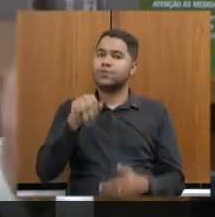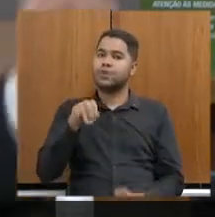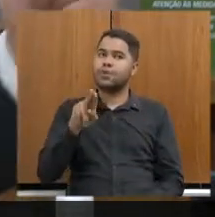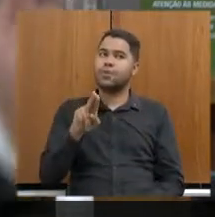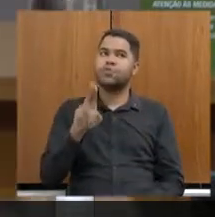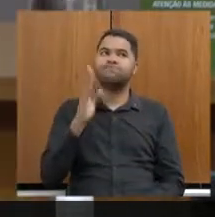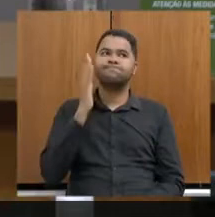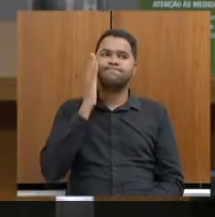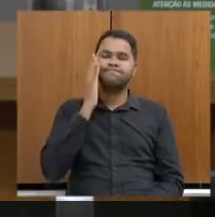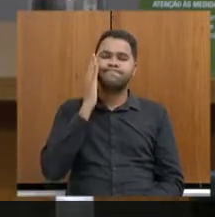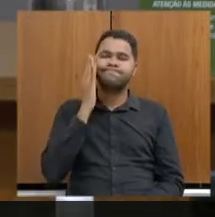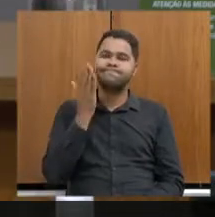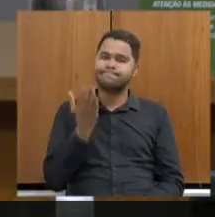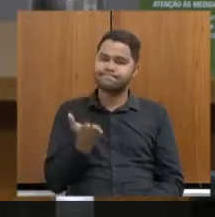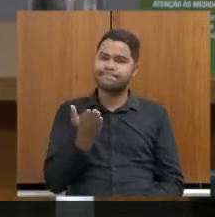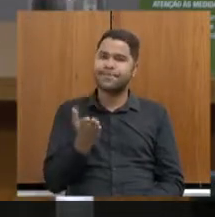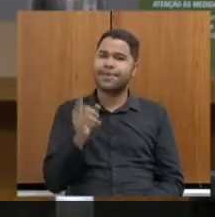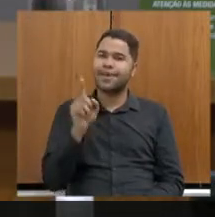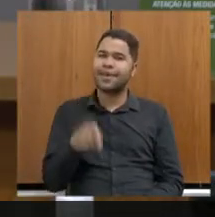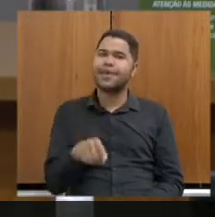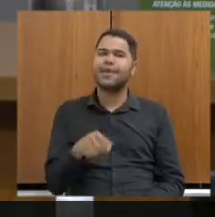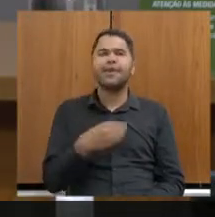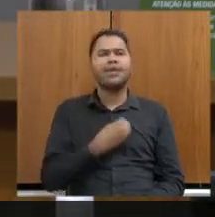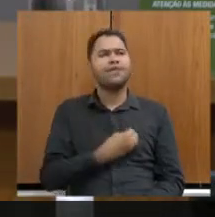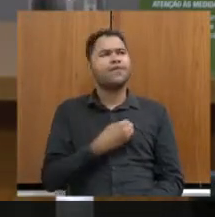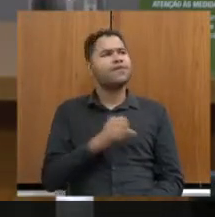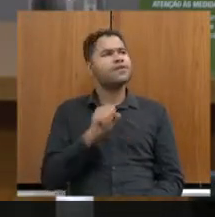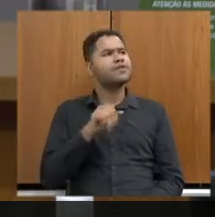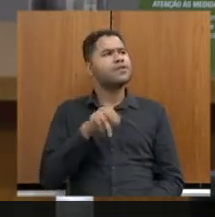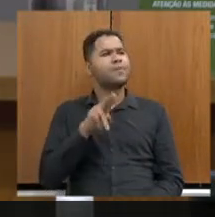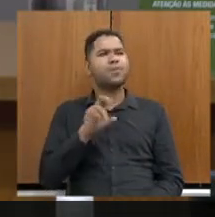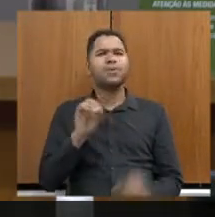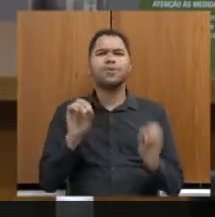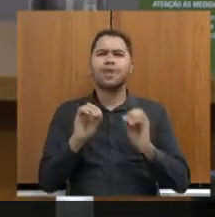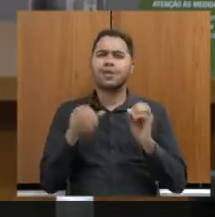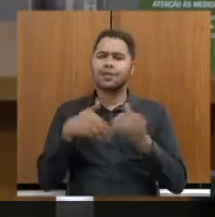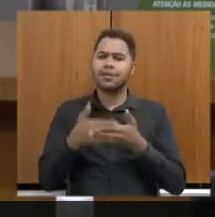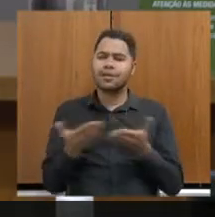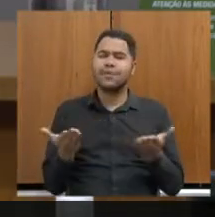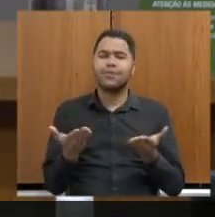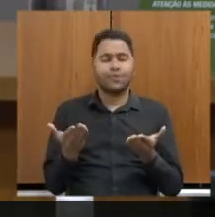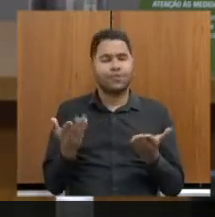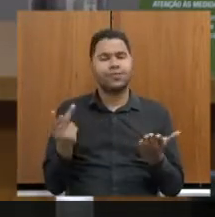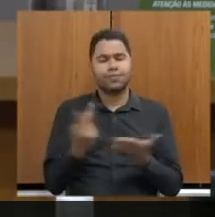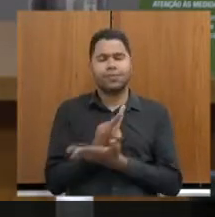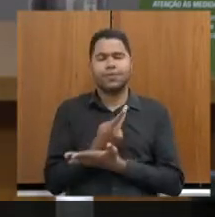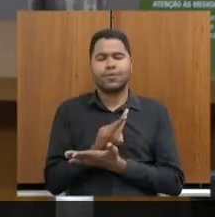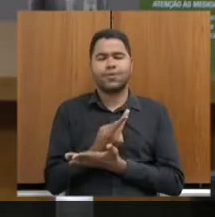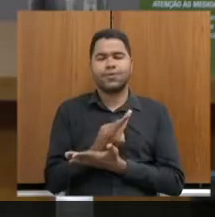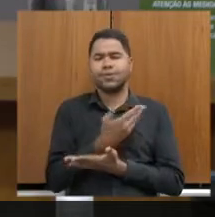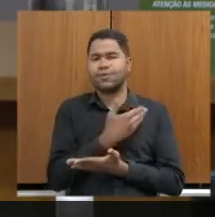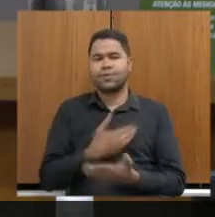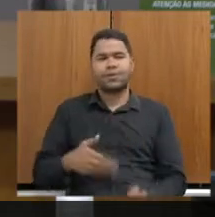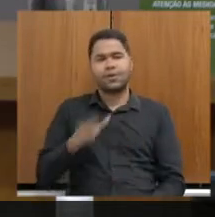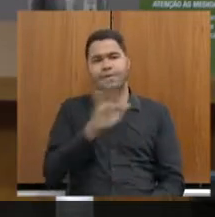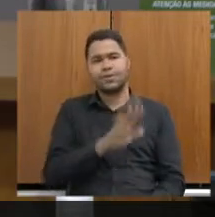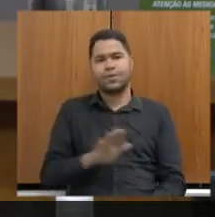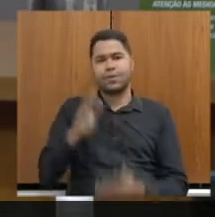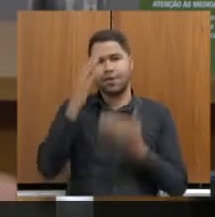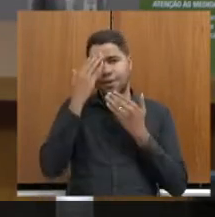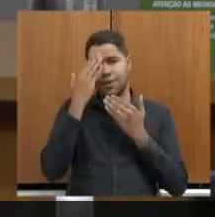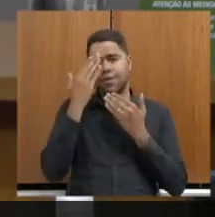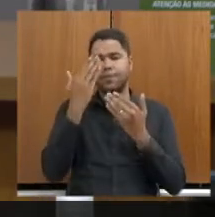o quanto que o Samuel é aquele negócio como é que eu vivi sem o SAMU até hoje né é o que vai acontecer no estado como um todo tá muito